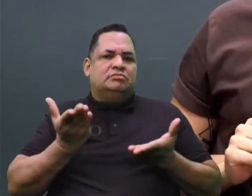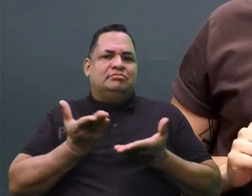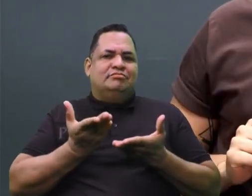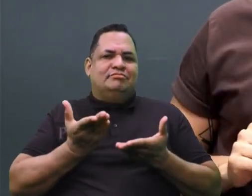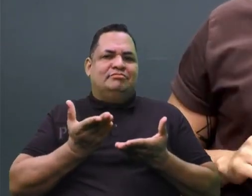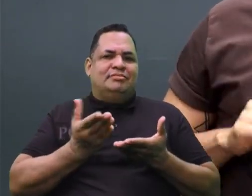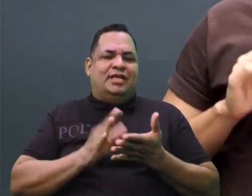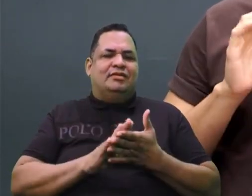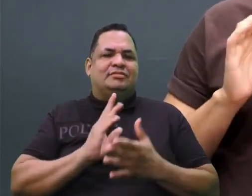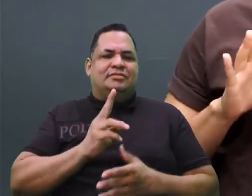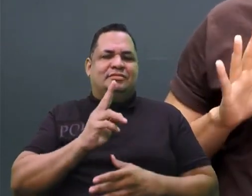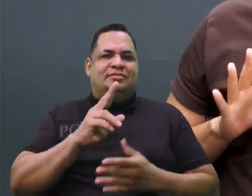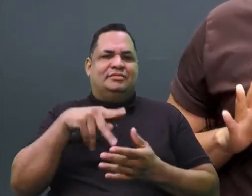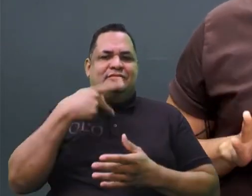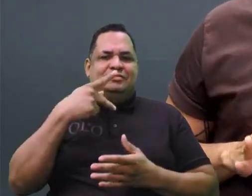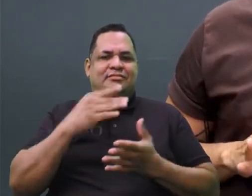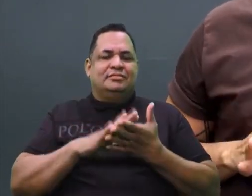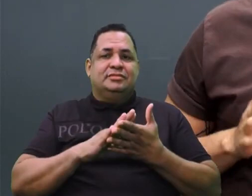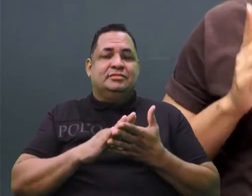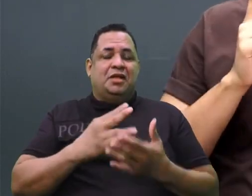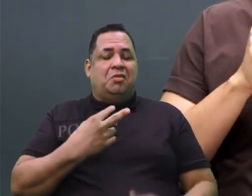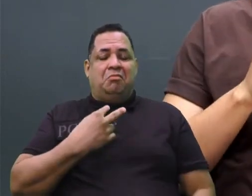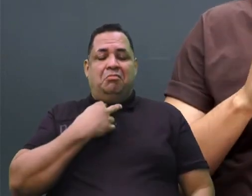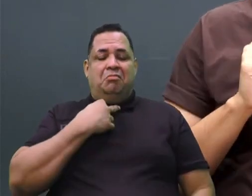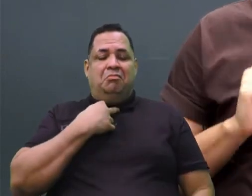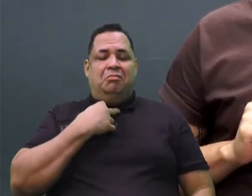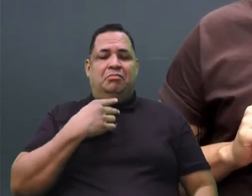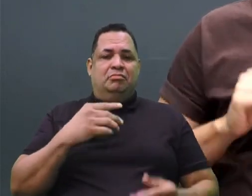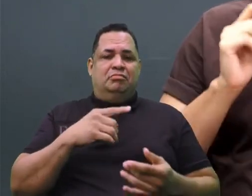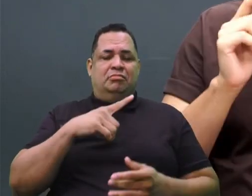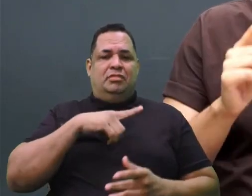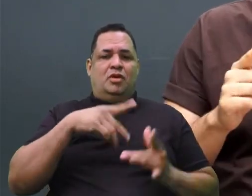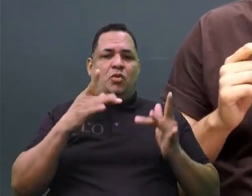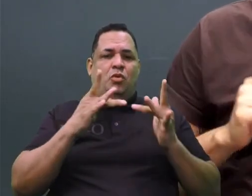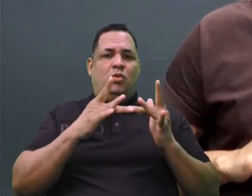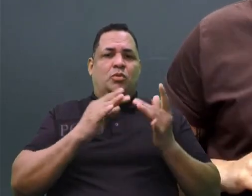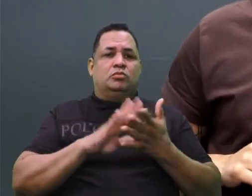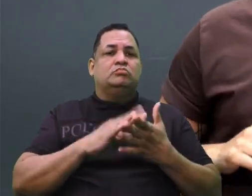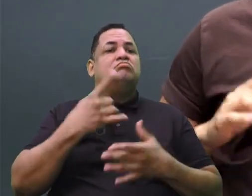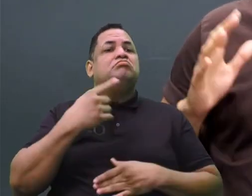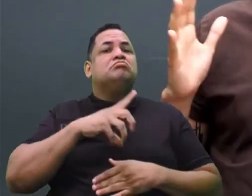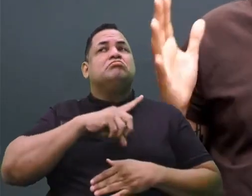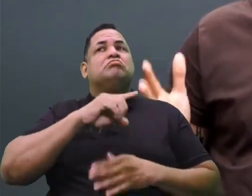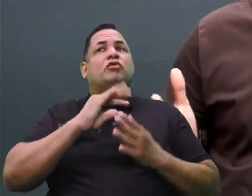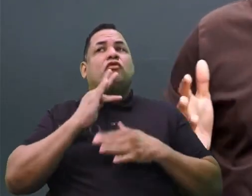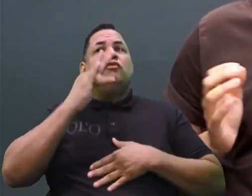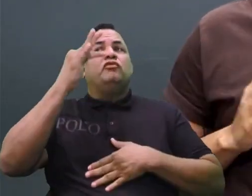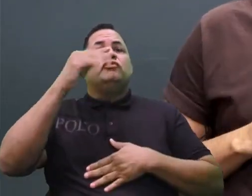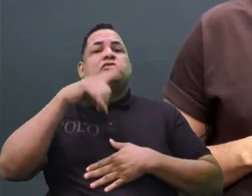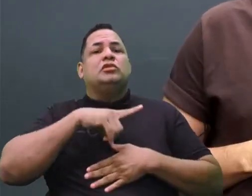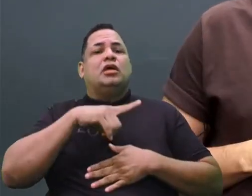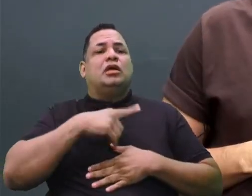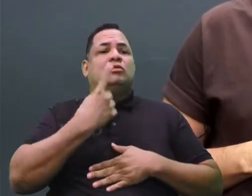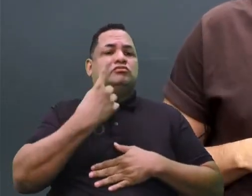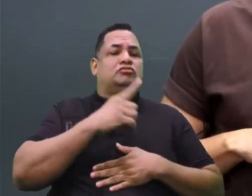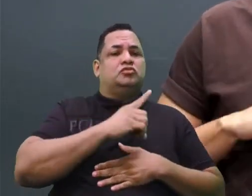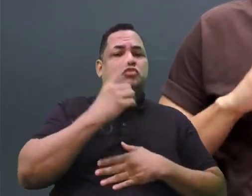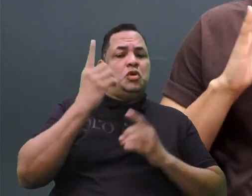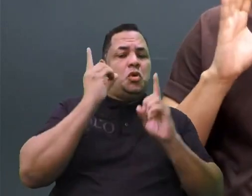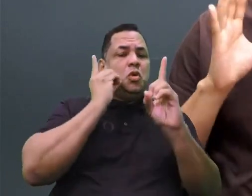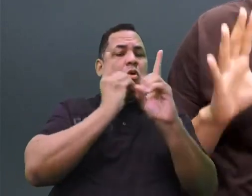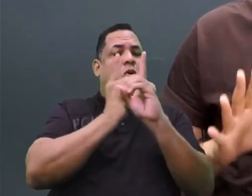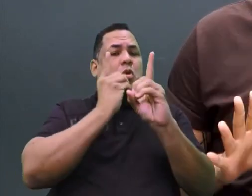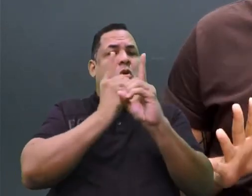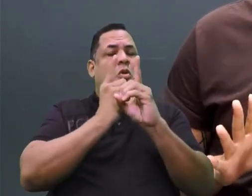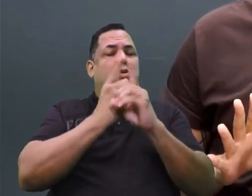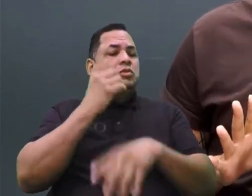nossos estudantes. Você não pode ter contato com surdo hoje, mas um dia você vai ver, um dia você vai ter, talvez tenha na sua cidade, talvez não, mas um dia